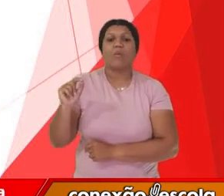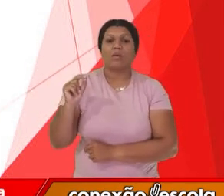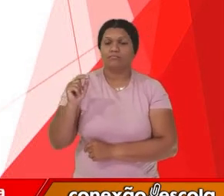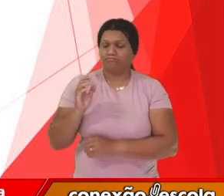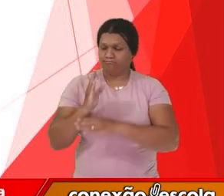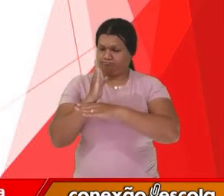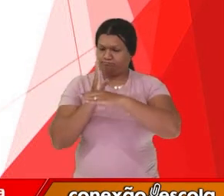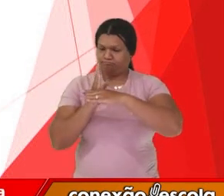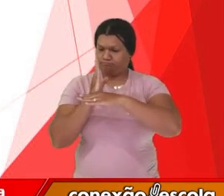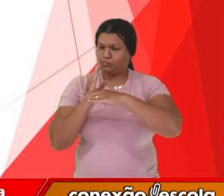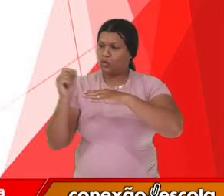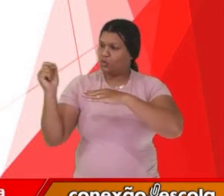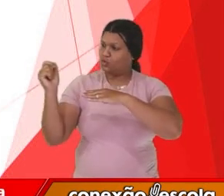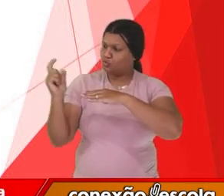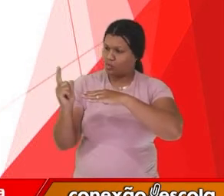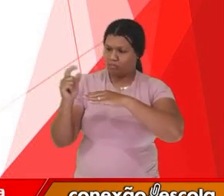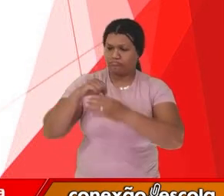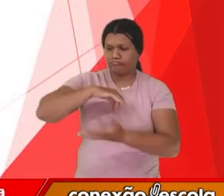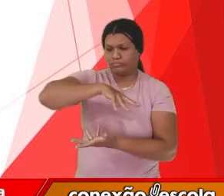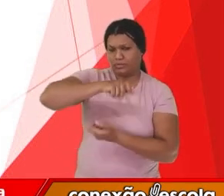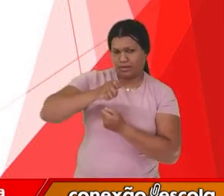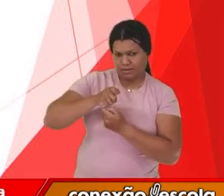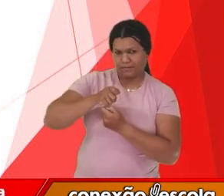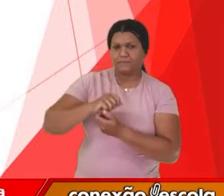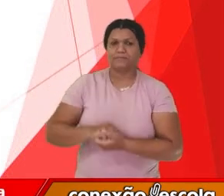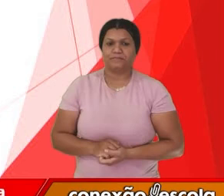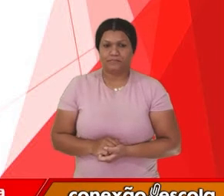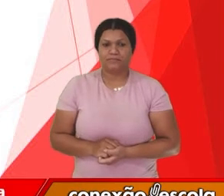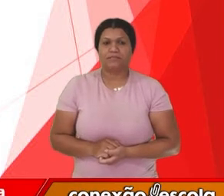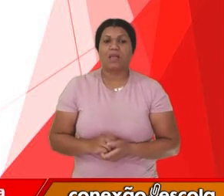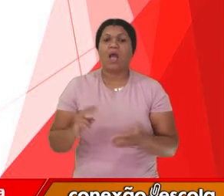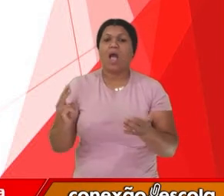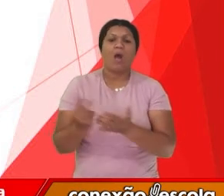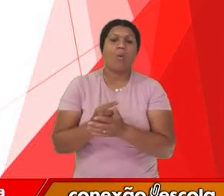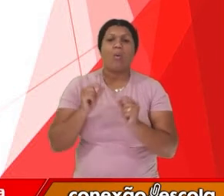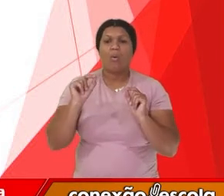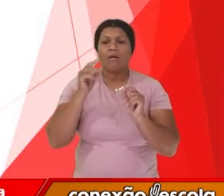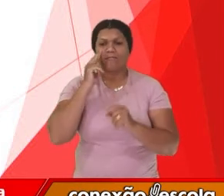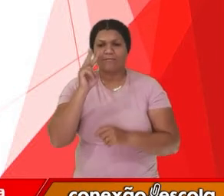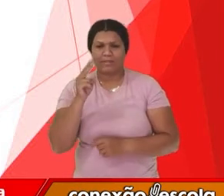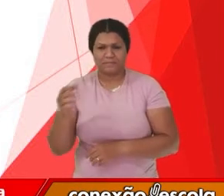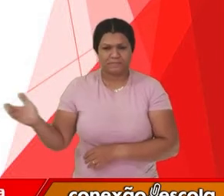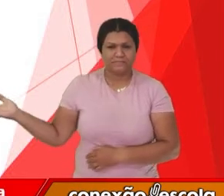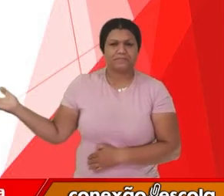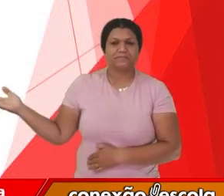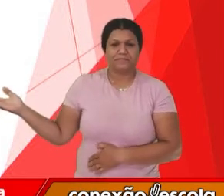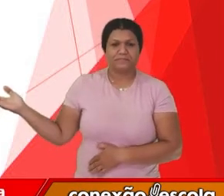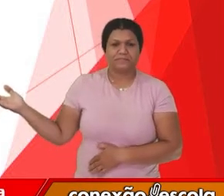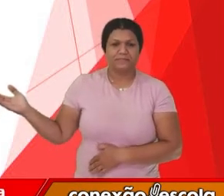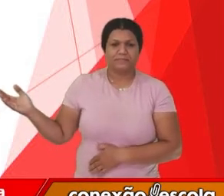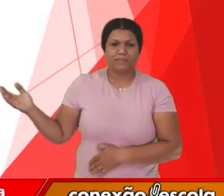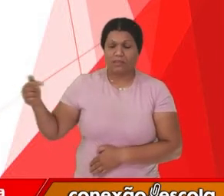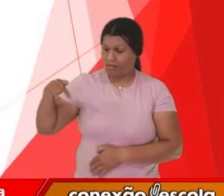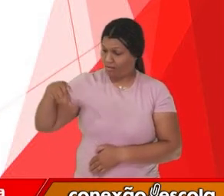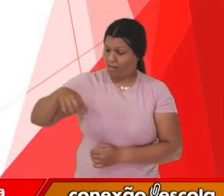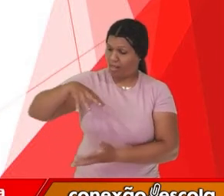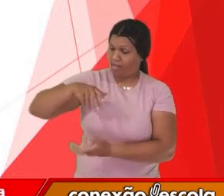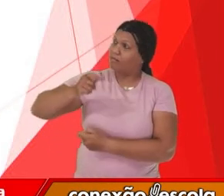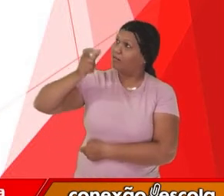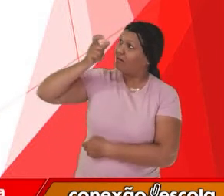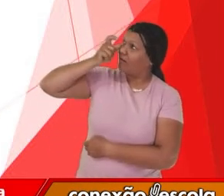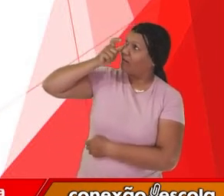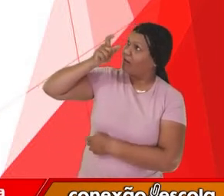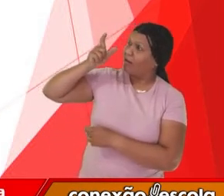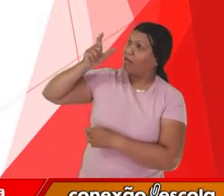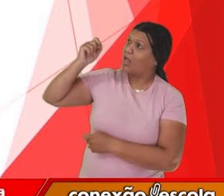Sol e a Terra. O que acontece, então, é que daqui da Terra nós não conseguimos enxergar a